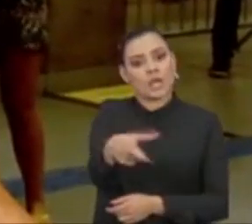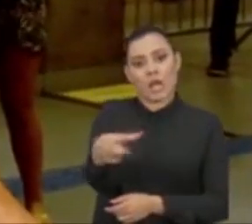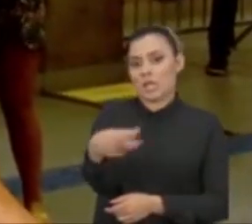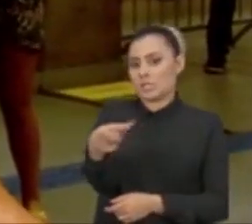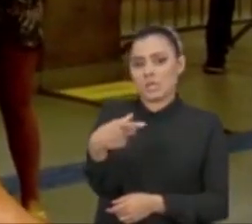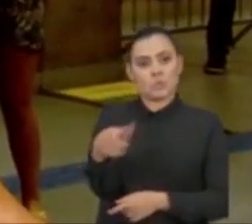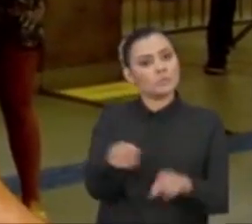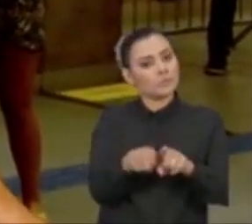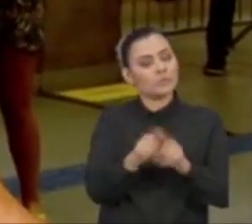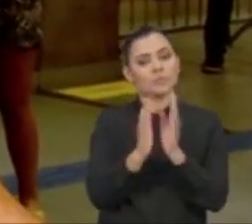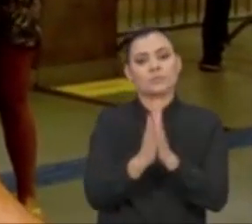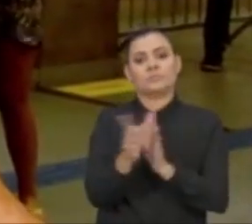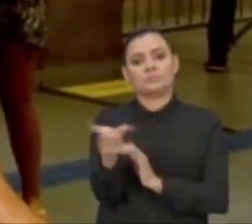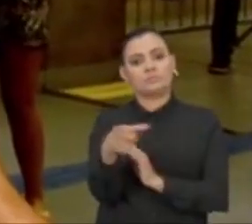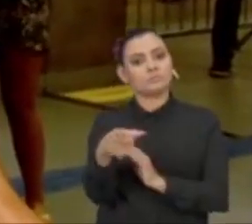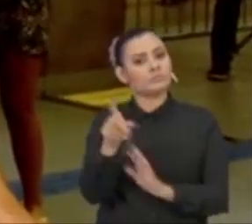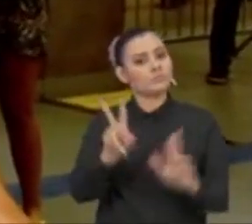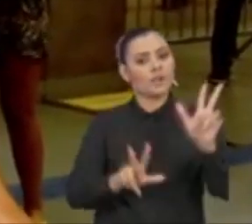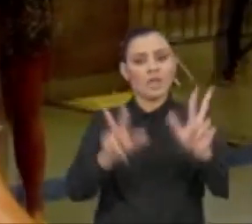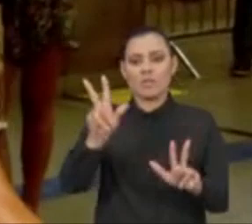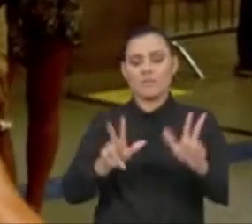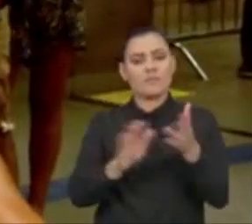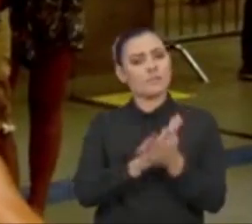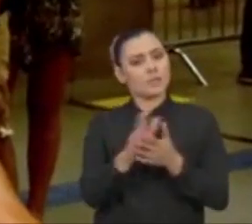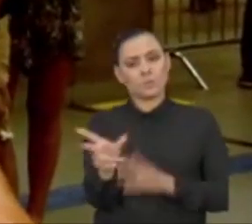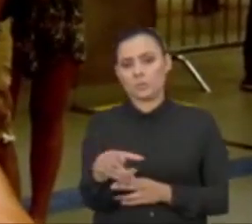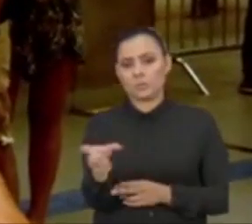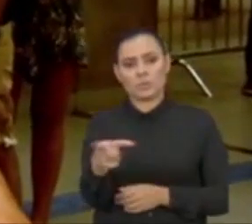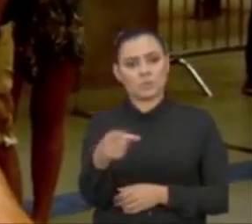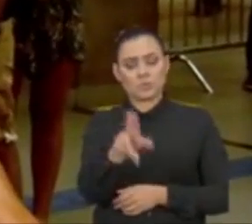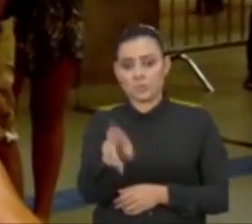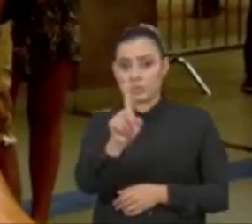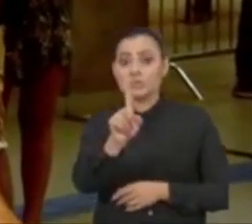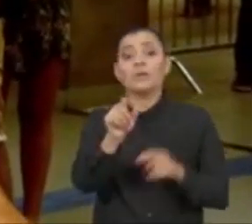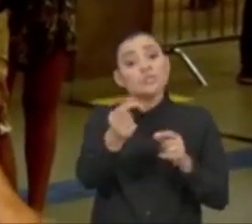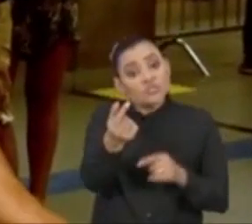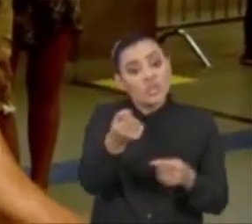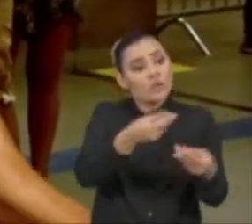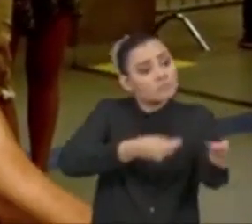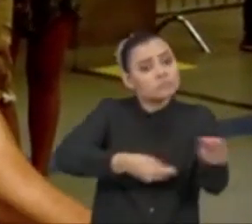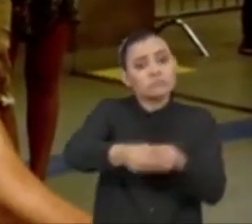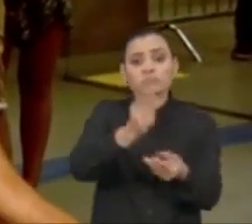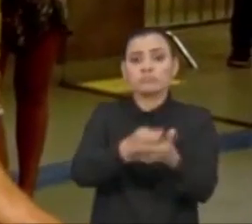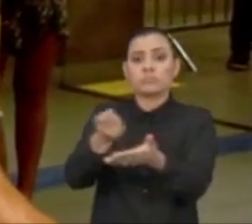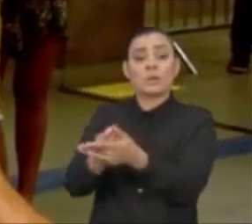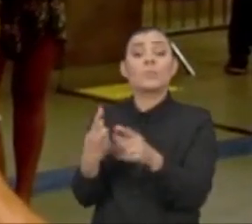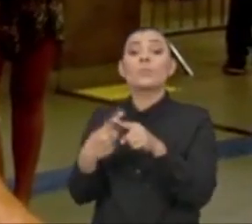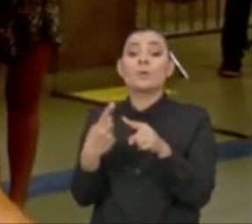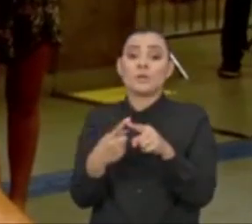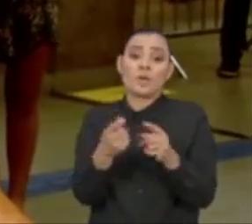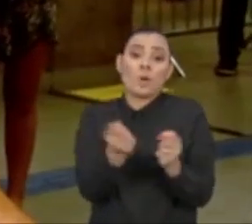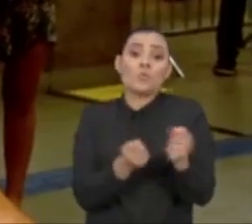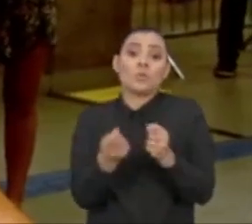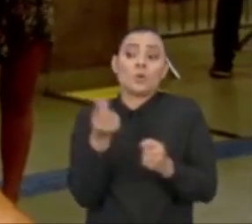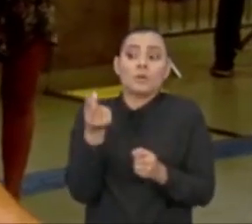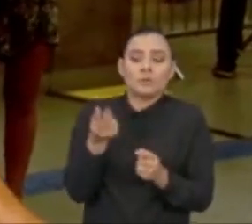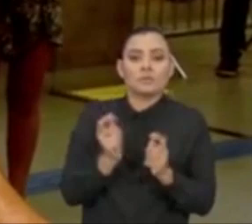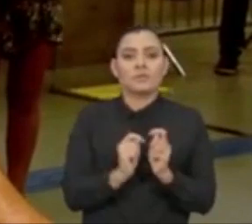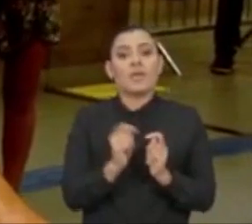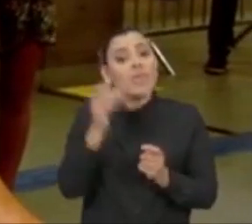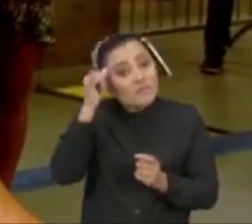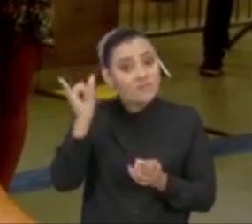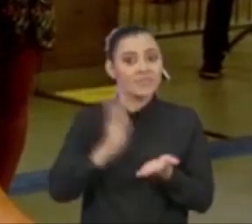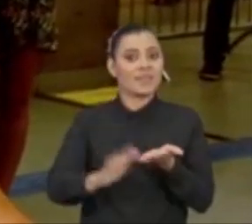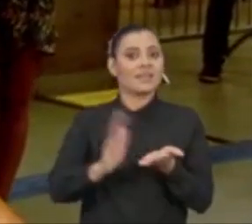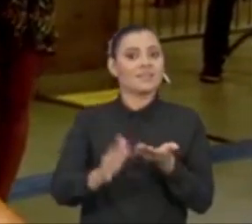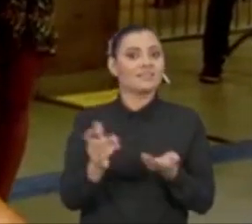né, no carnaval, nos bloquinhos. A nossa dica é a pessoa usar dinheiro. Primeiro que ela faz o seu controle financeiro, acaba não gastando mais